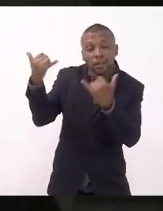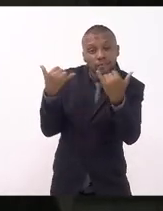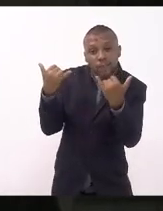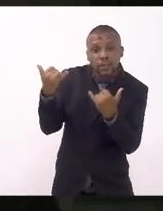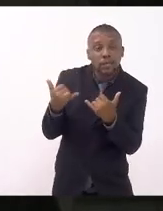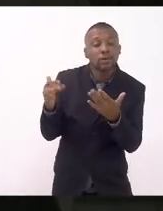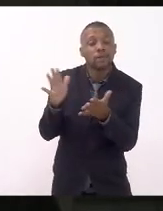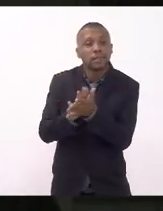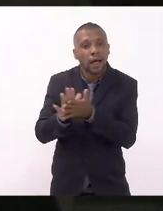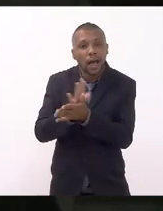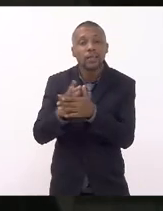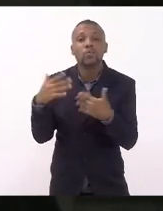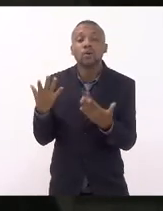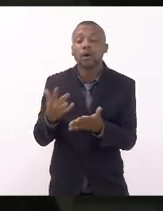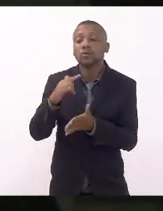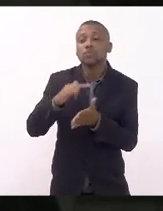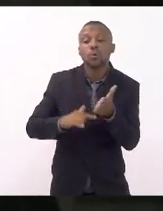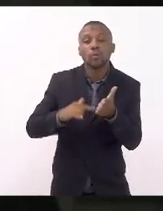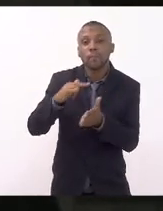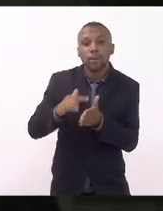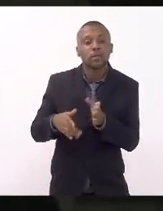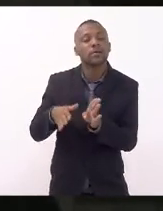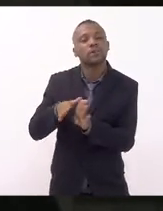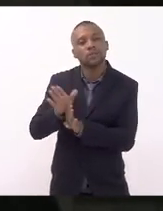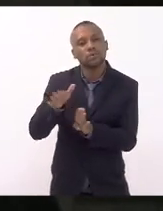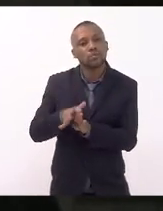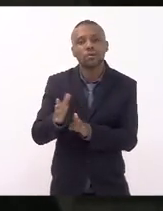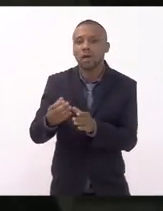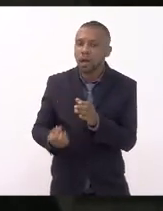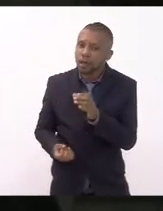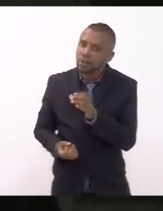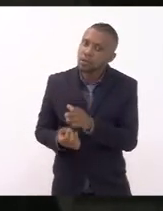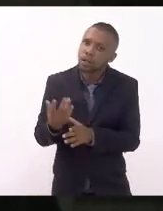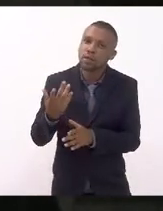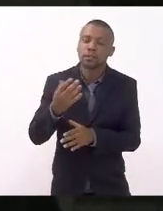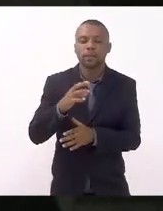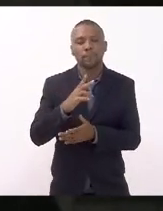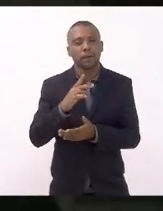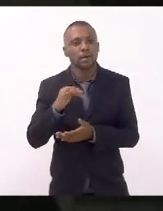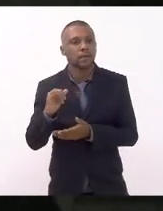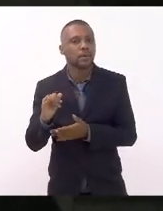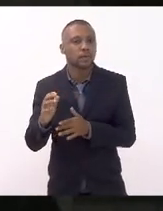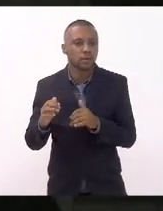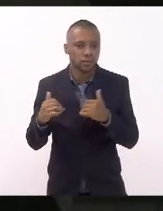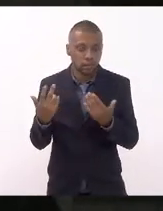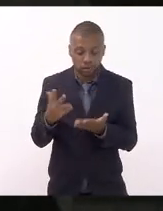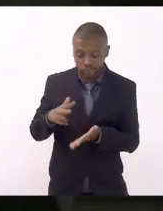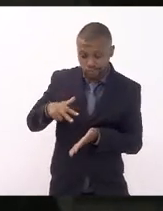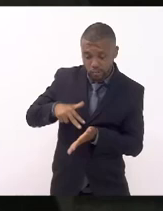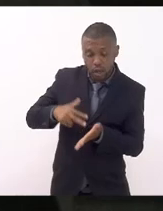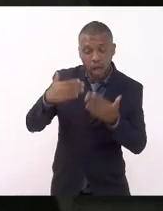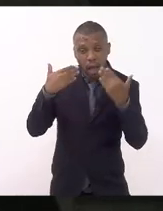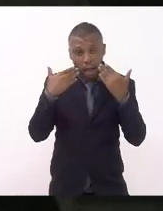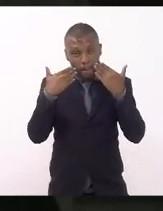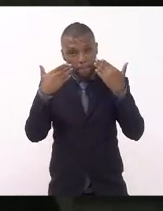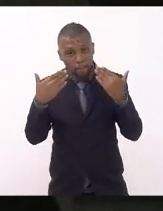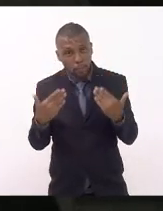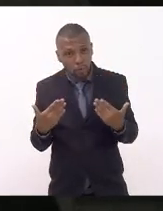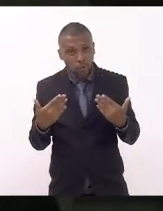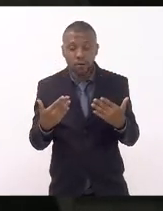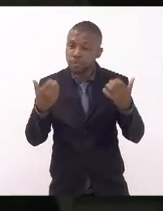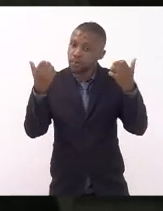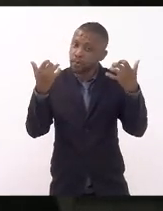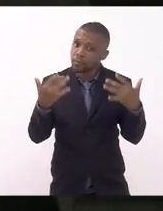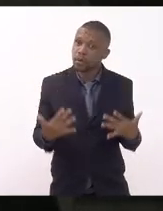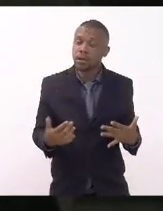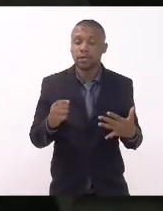não teve acesso aos documentos que instruíram a instauração da CPI. Então eu venho aqui a público para dizer